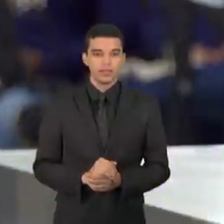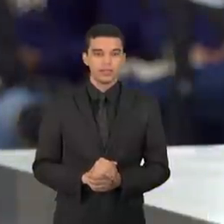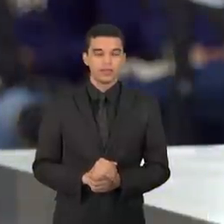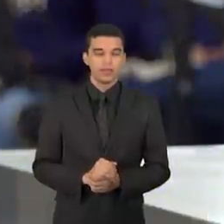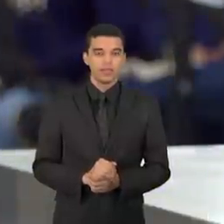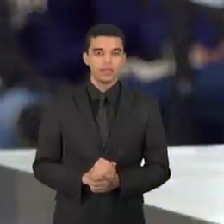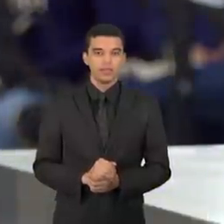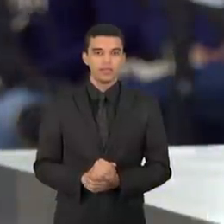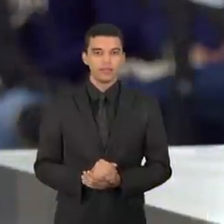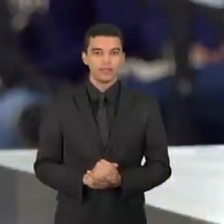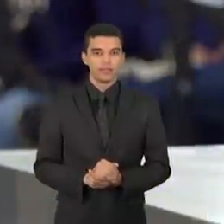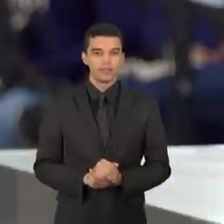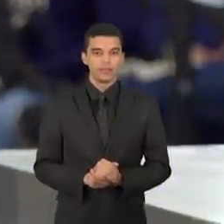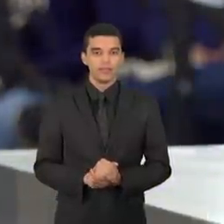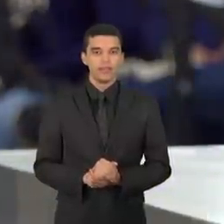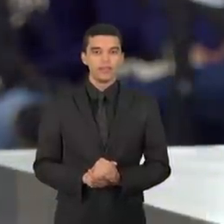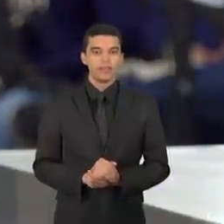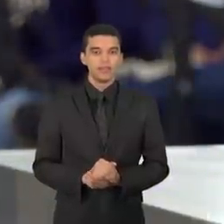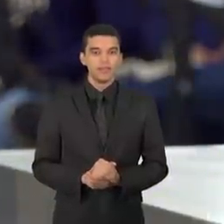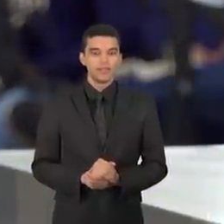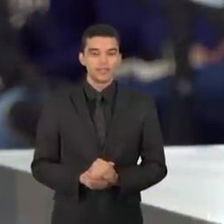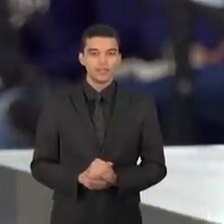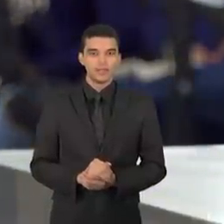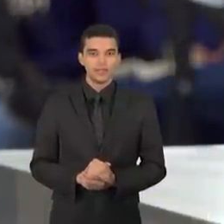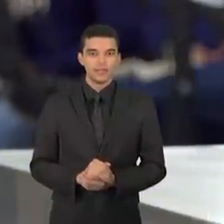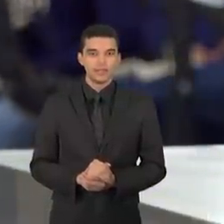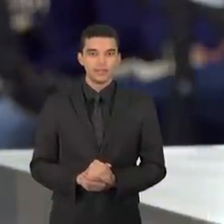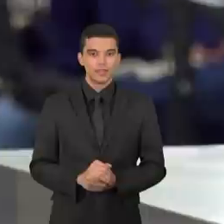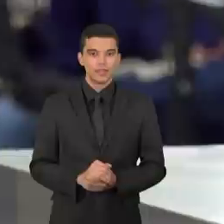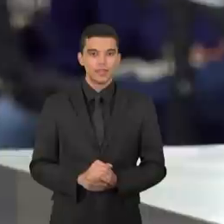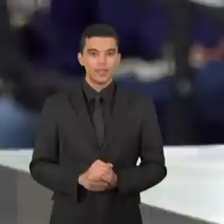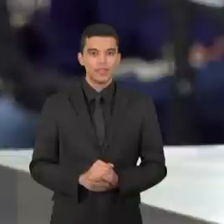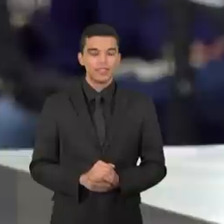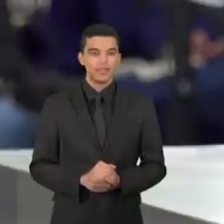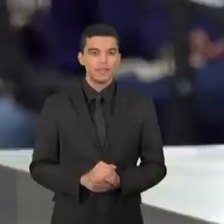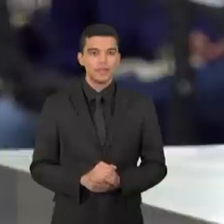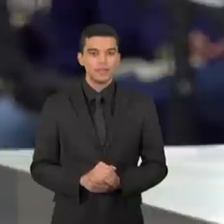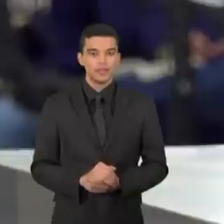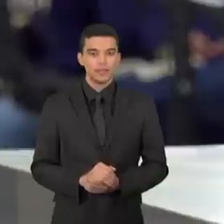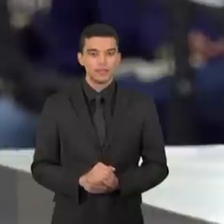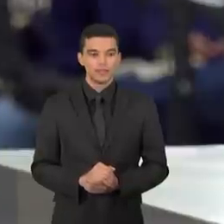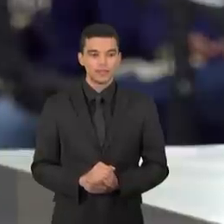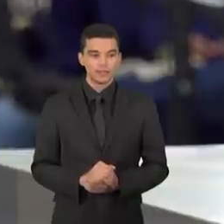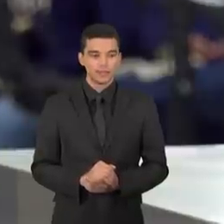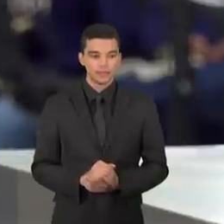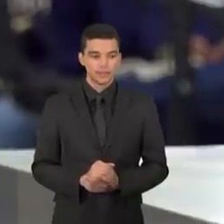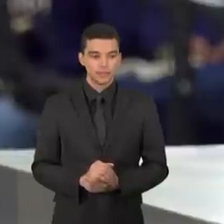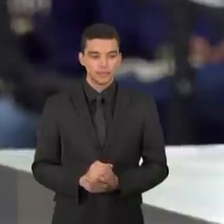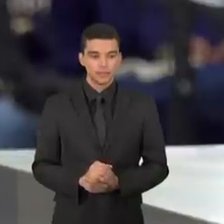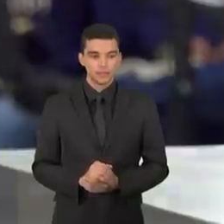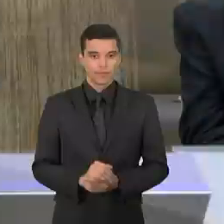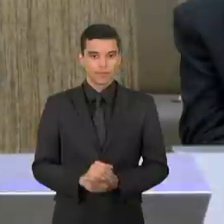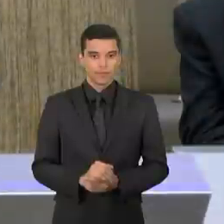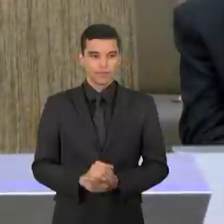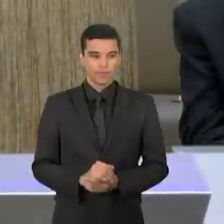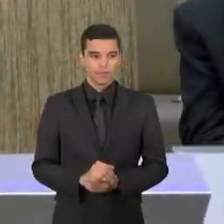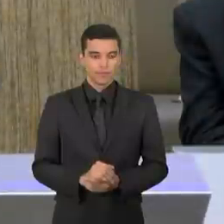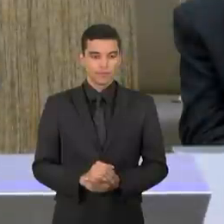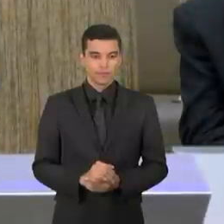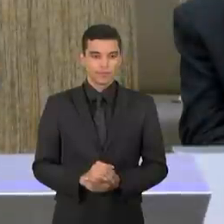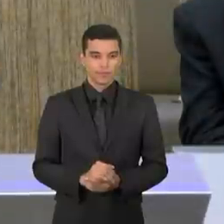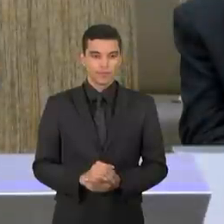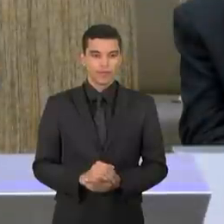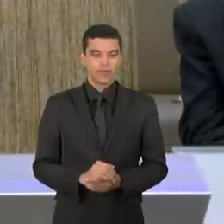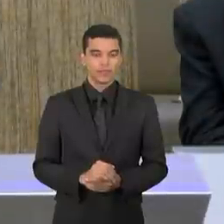24, e o versículo 17 em diante conta a situação